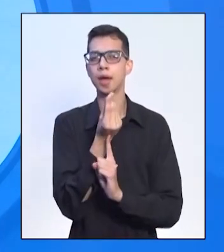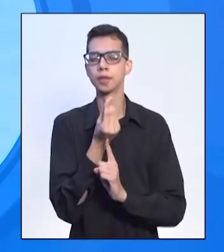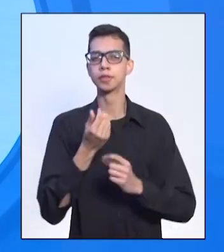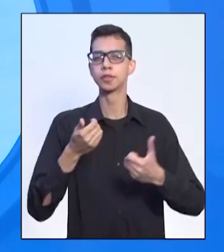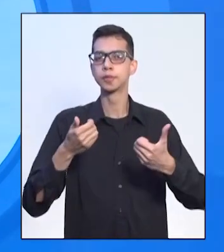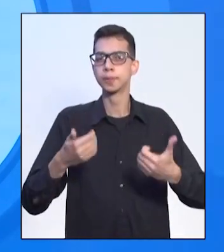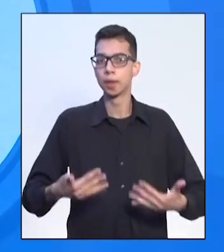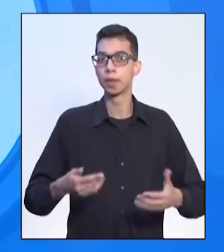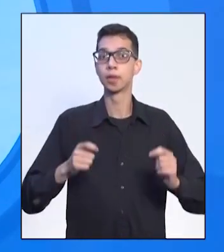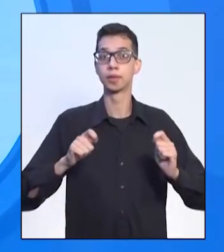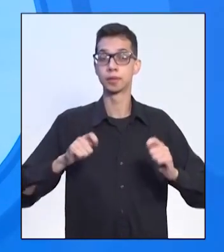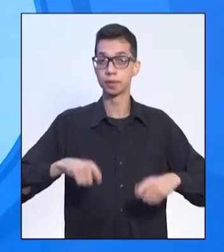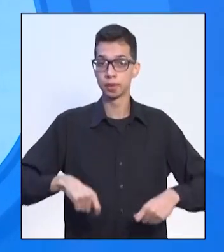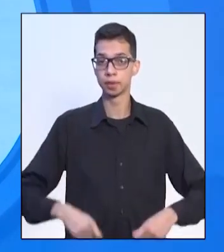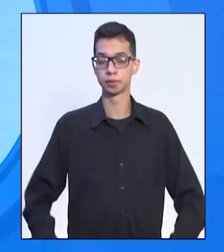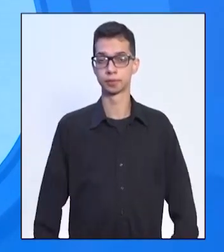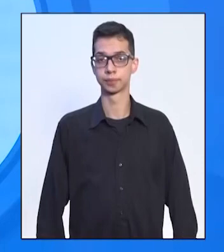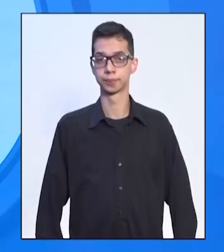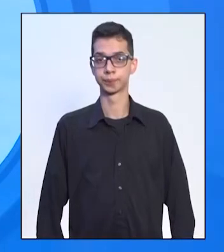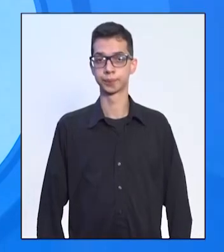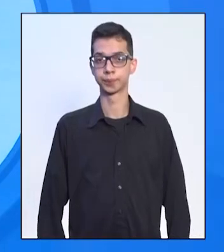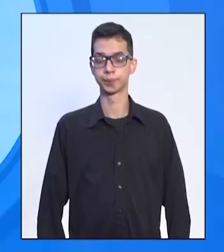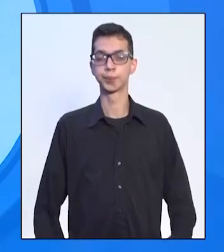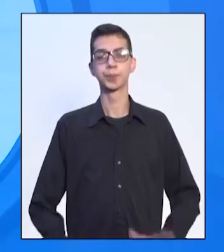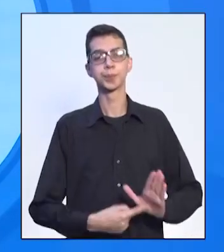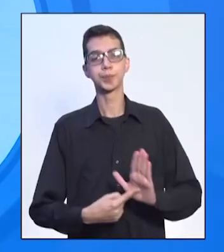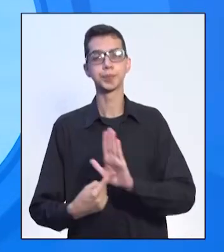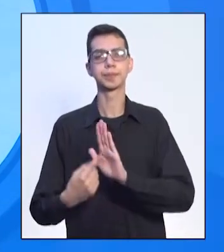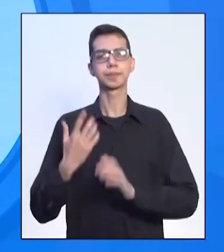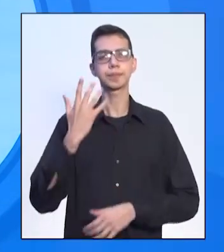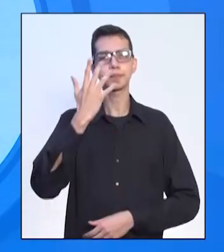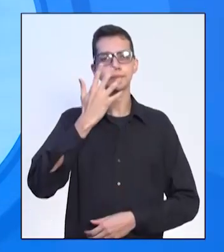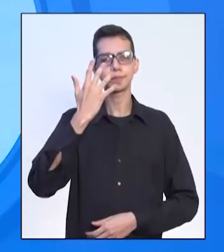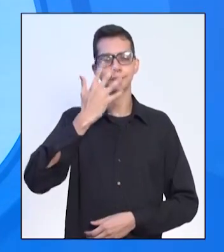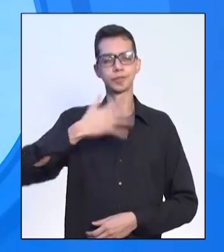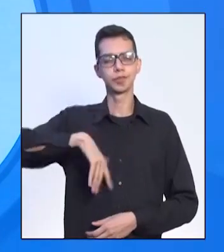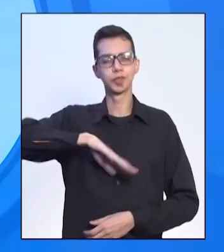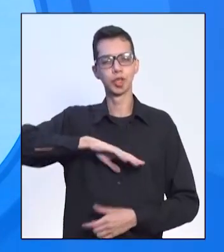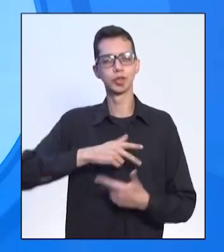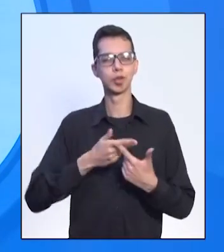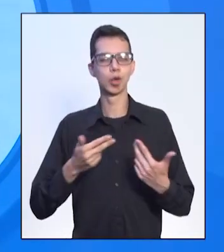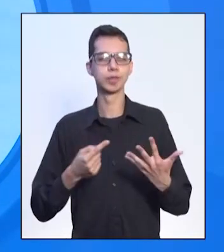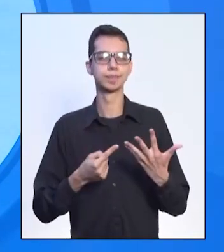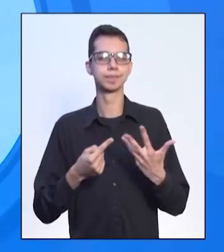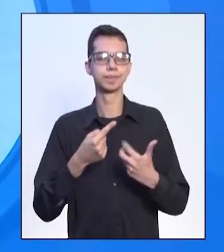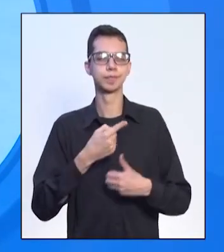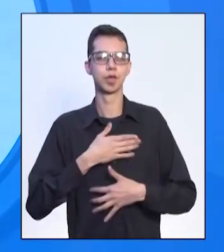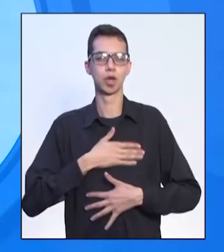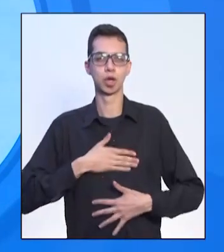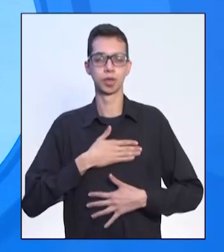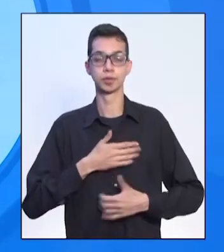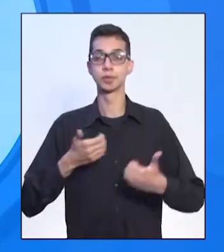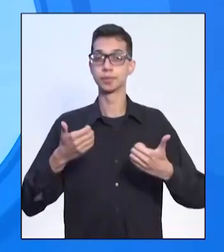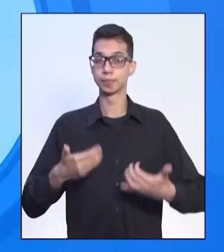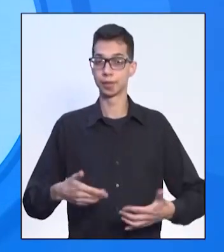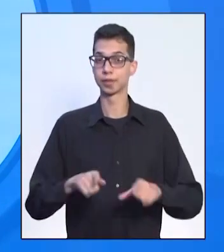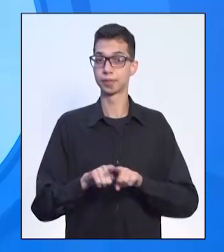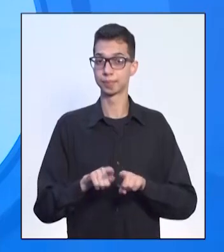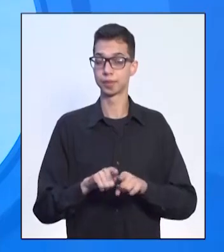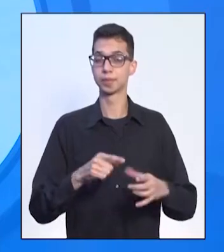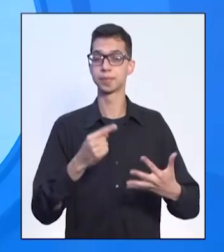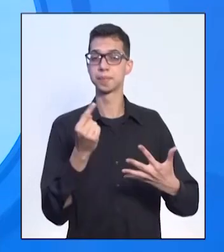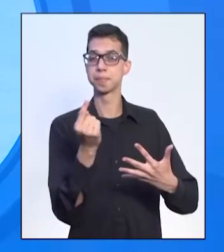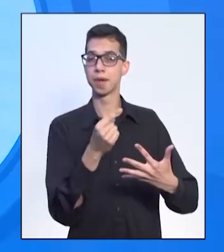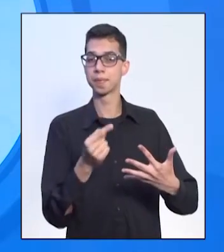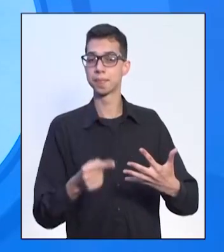de manifestar a nossa paixão. Falando dessas questões de expressões artísticas, a gente sabe que isso muda